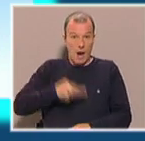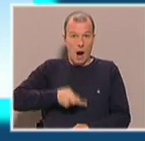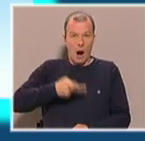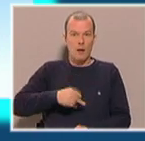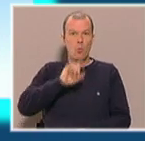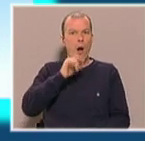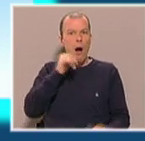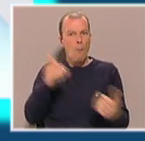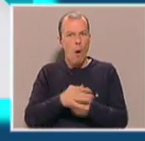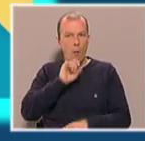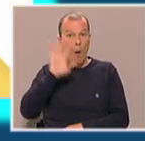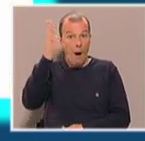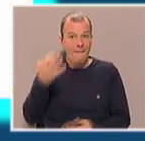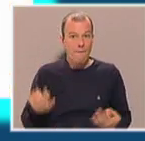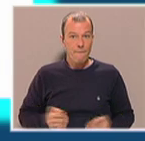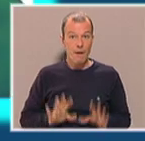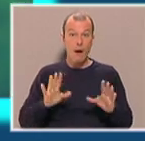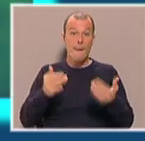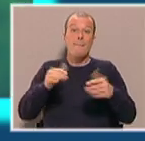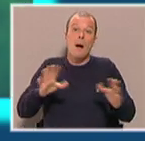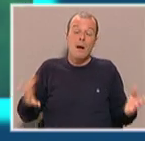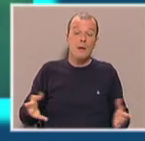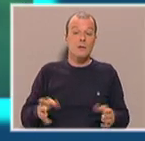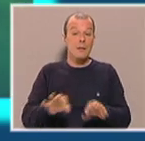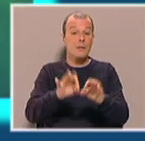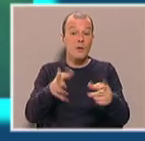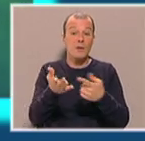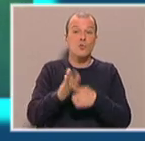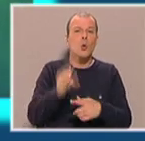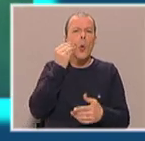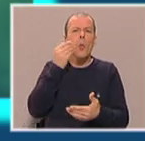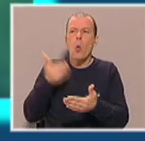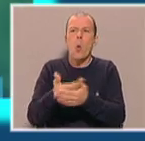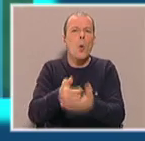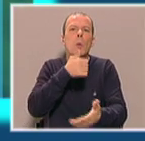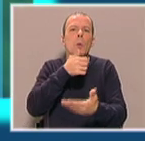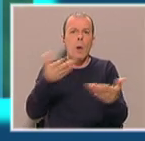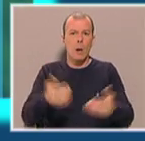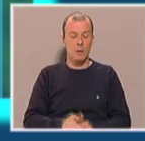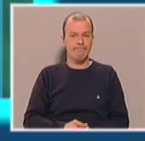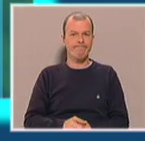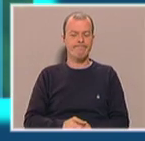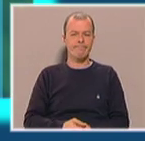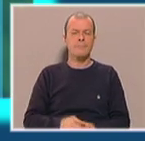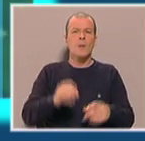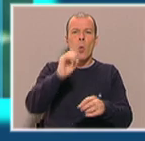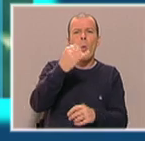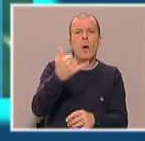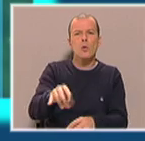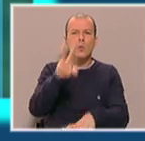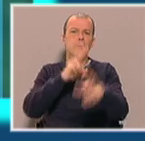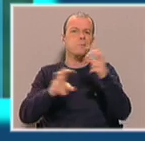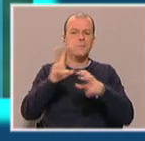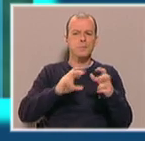ser fatal. Mas como acontece todo este processo? Como chegará o oxigênio